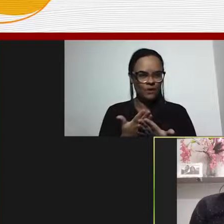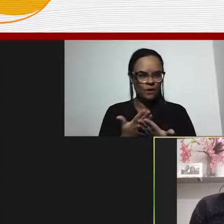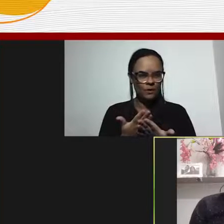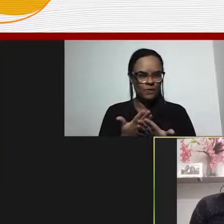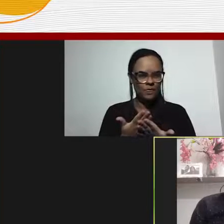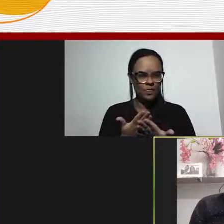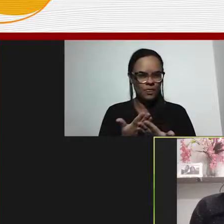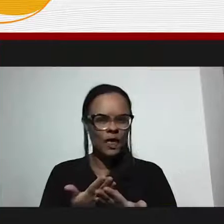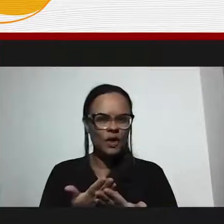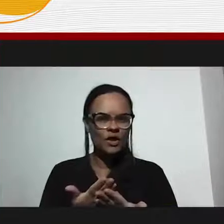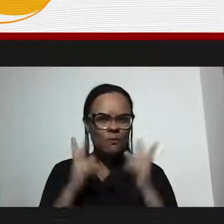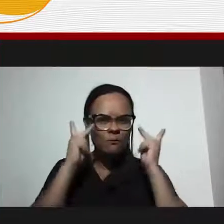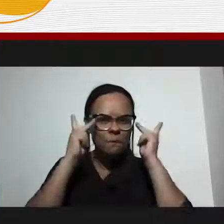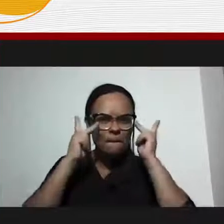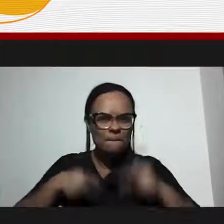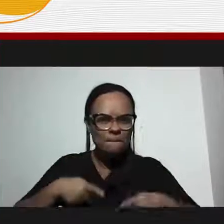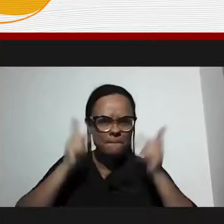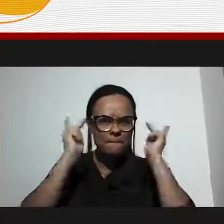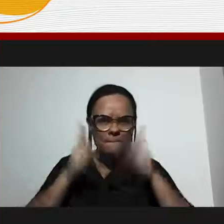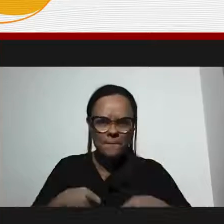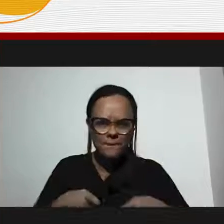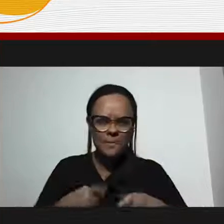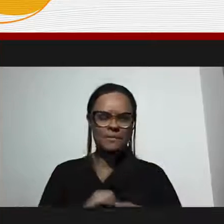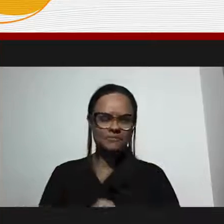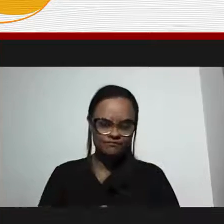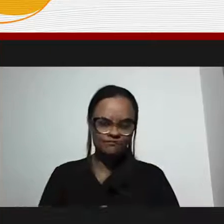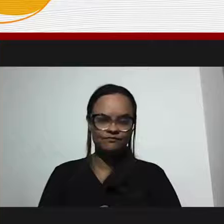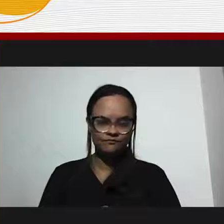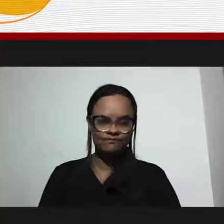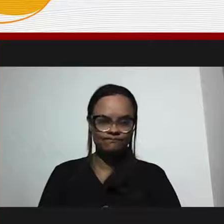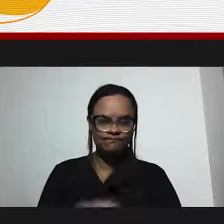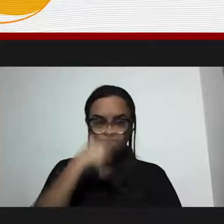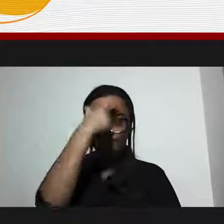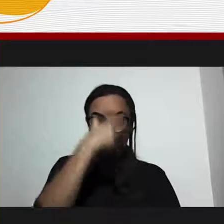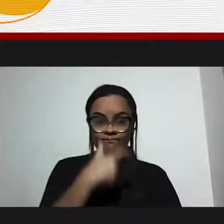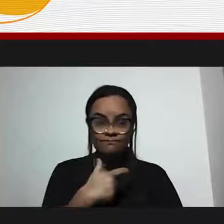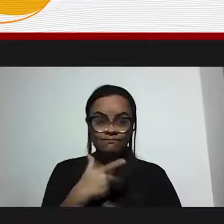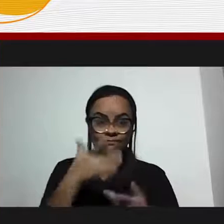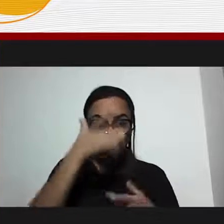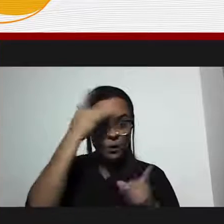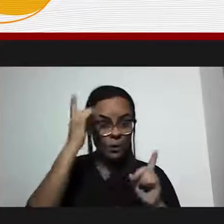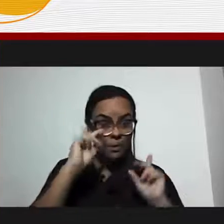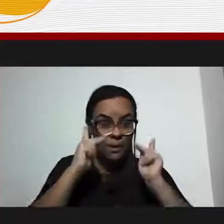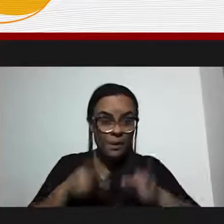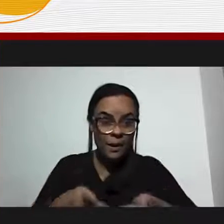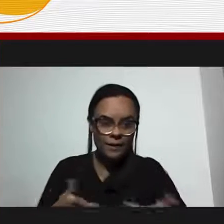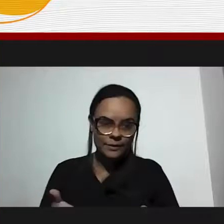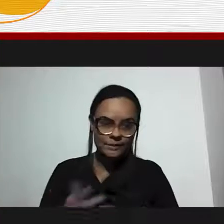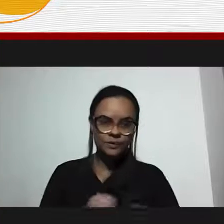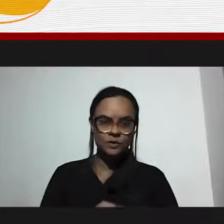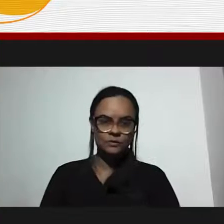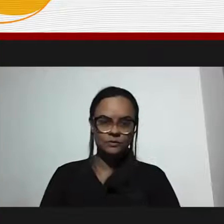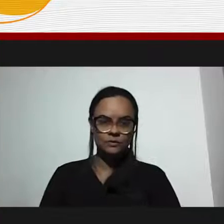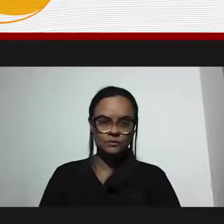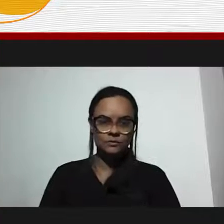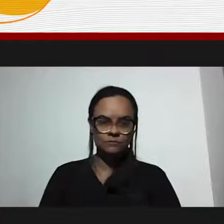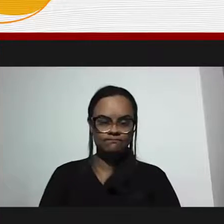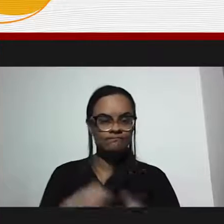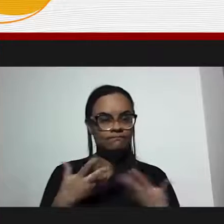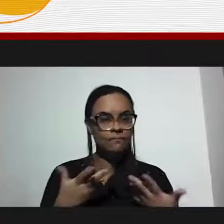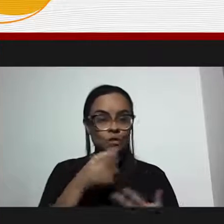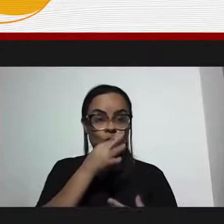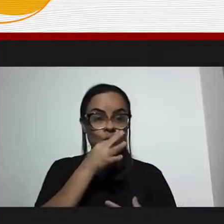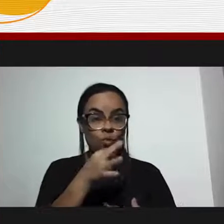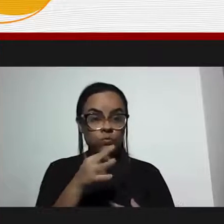trazer dignidade, dar dignidade à pessoa humana. Agora, qual que é a sua opinião